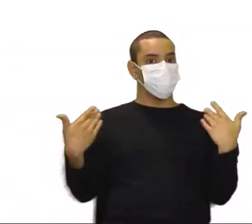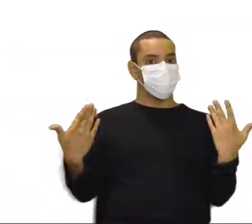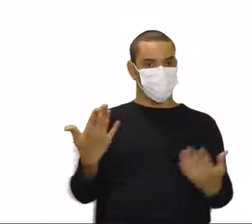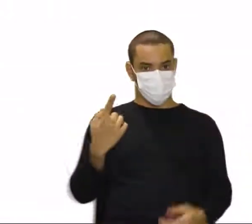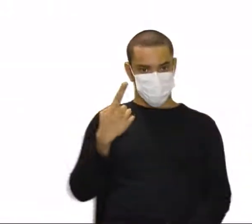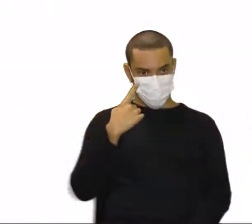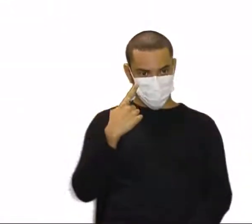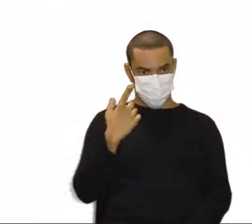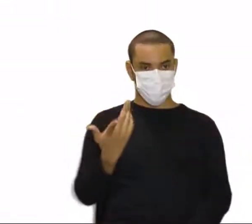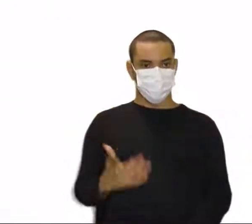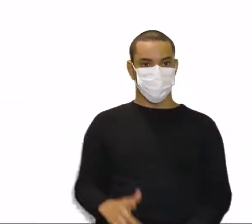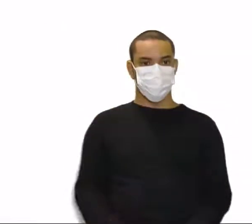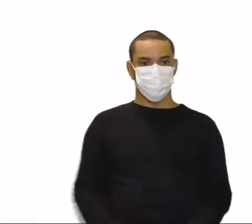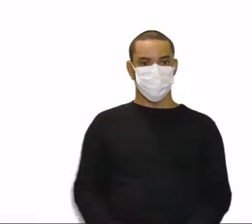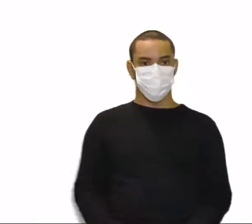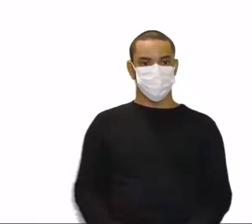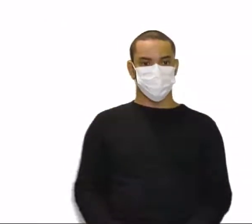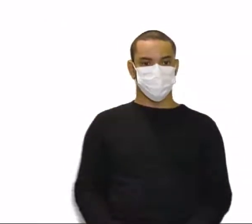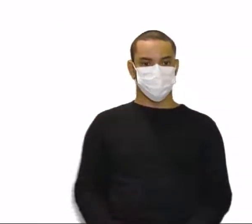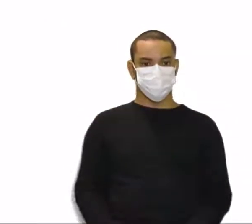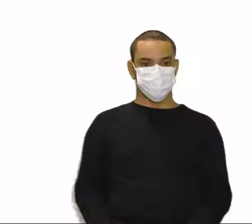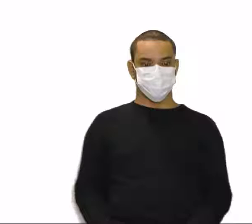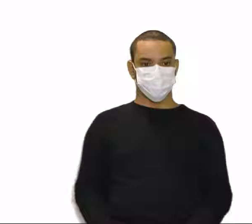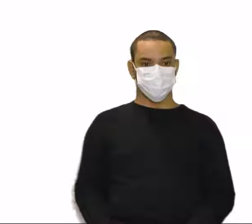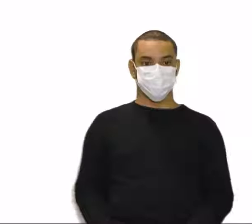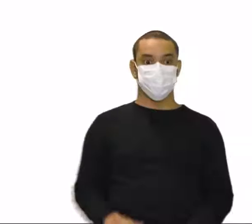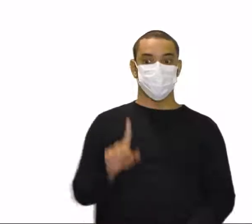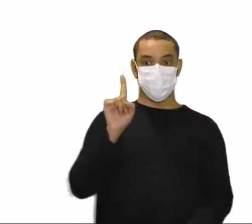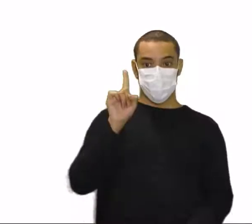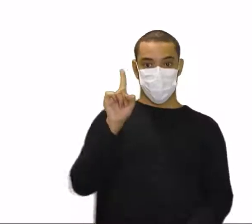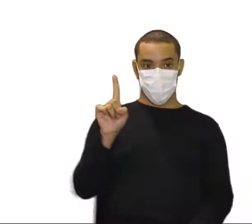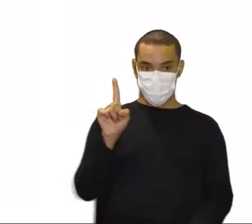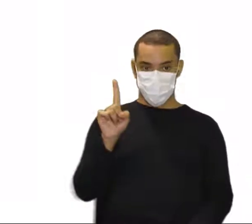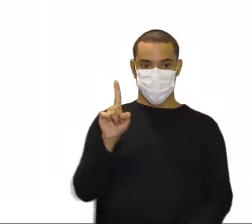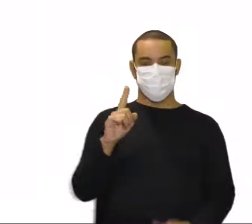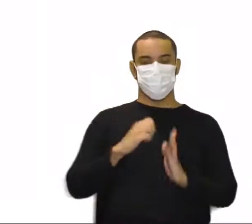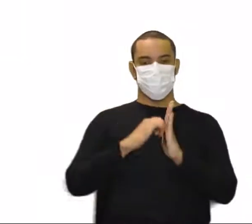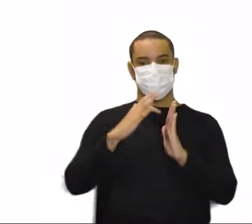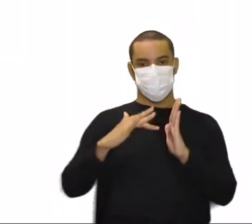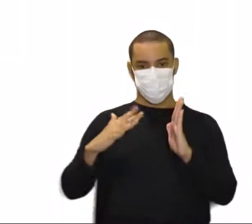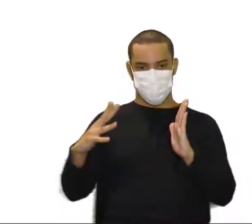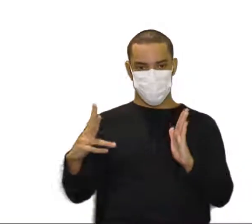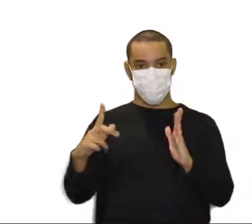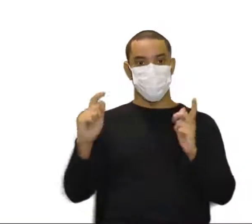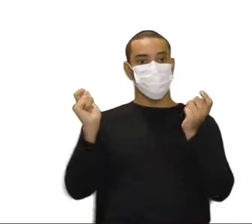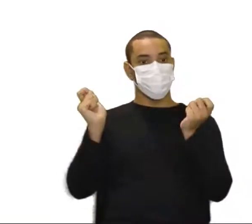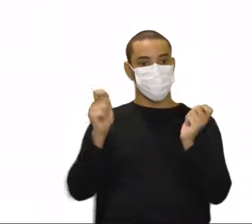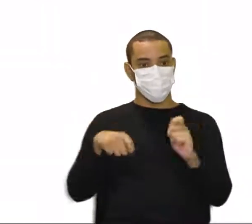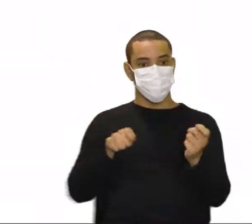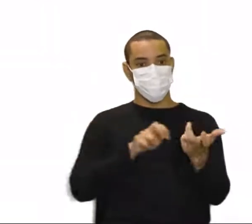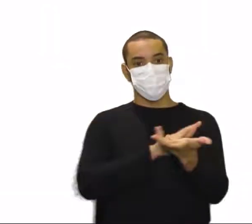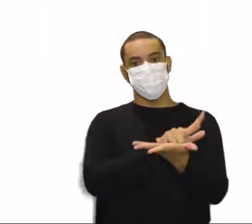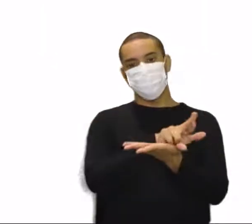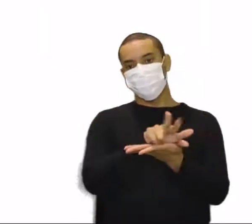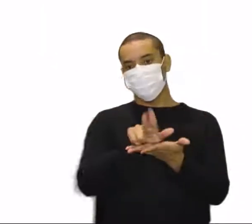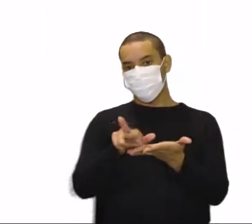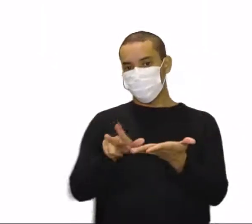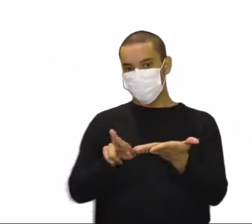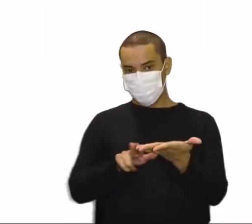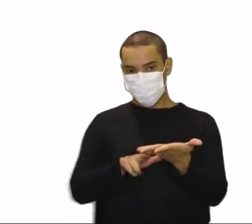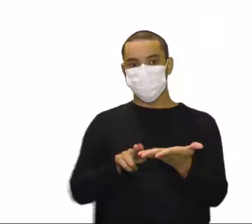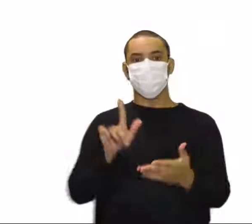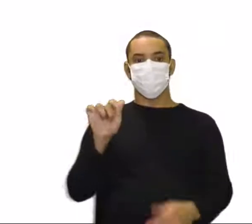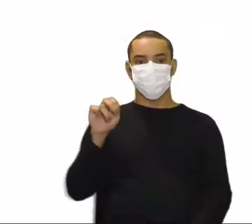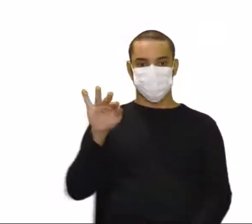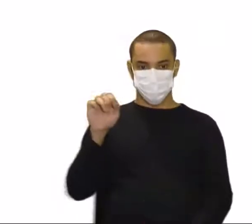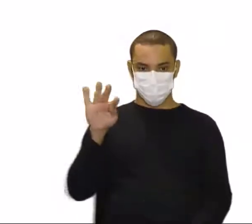isso daqui. Olha só. Pessoal, na alternativa 1, as ondas gravitacionais podem ser classificadas como ondas